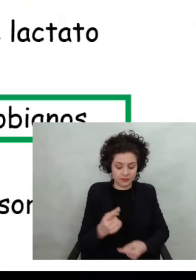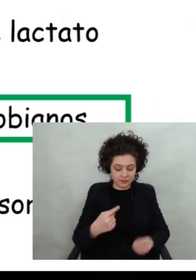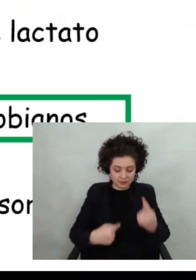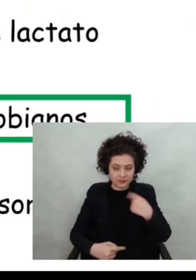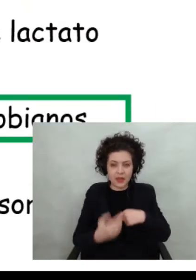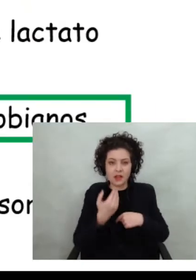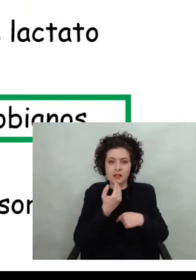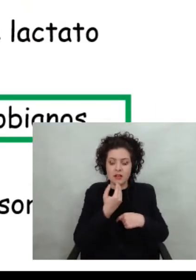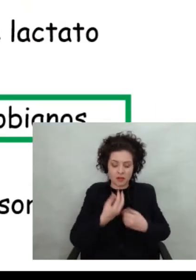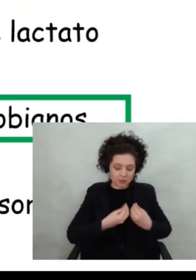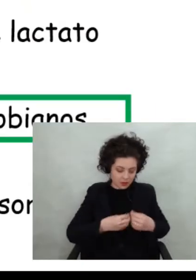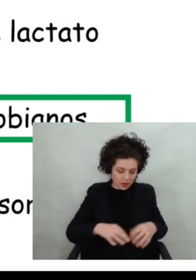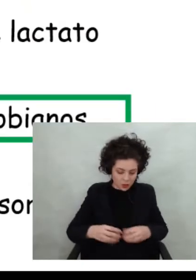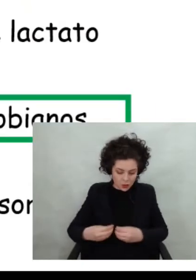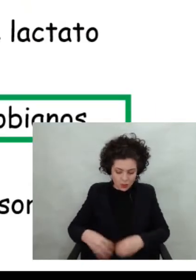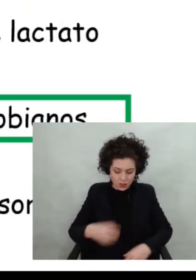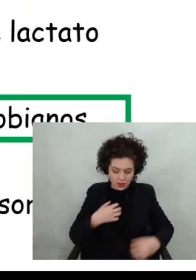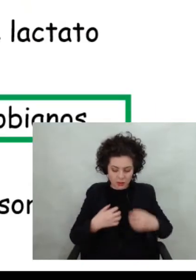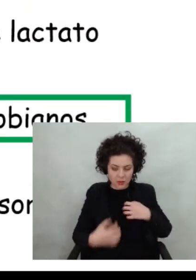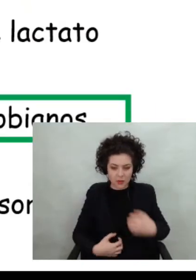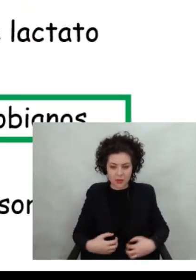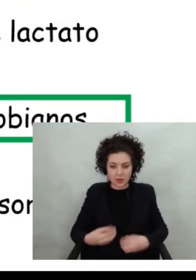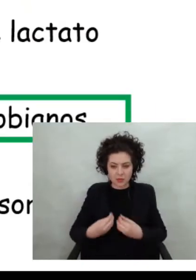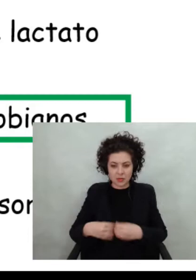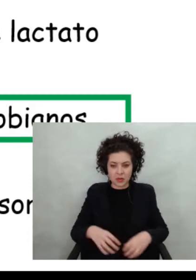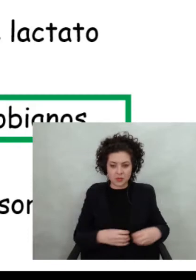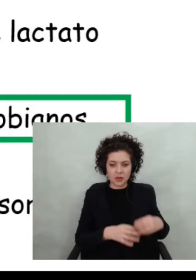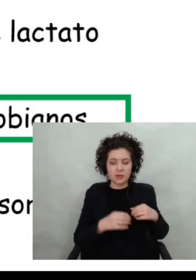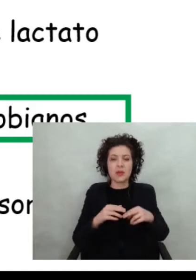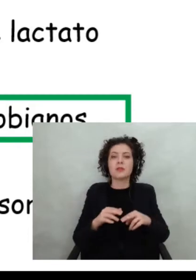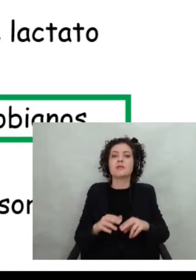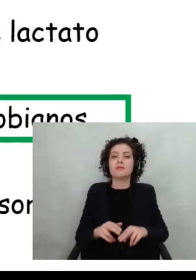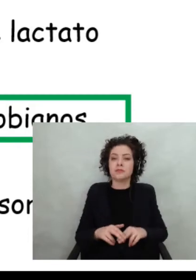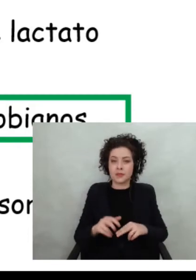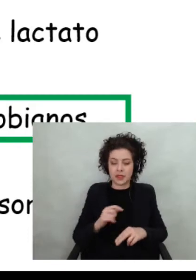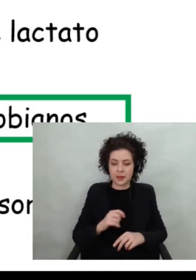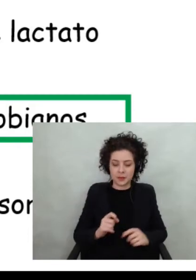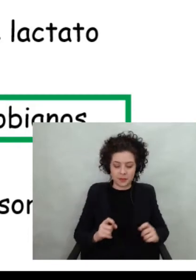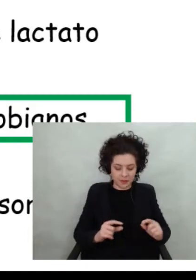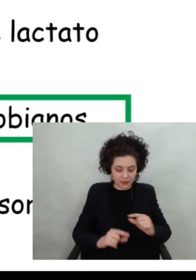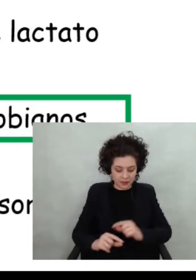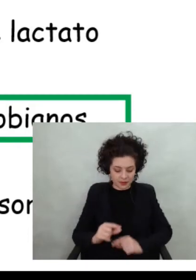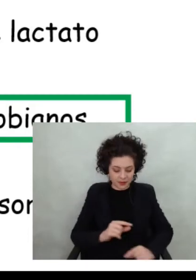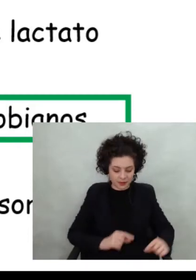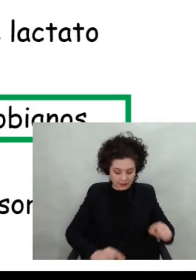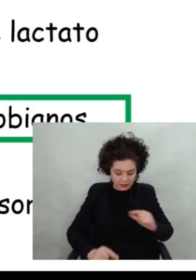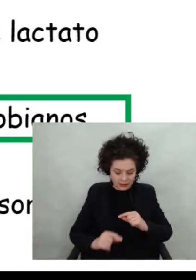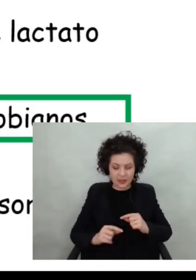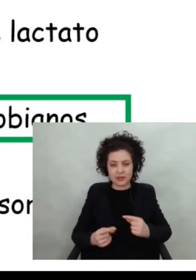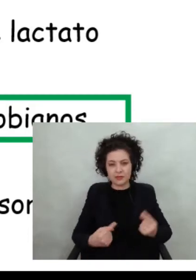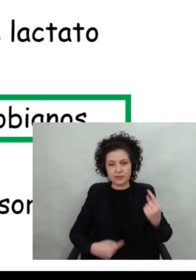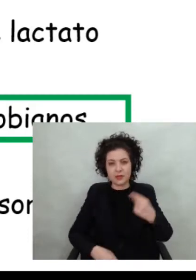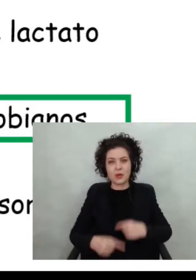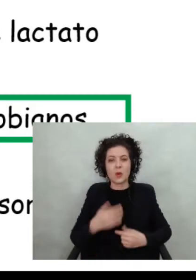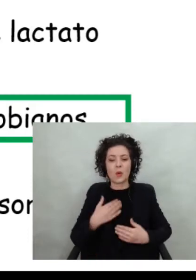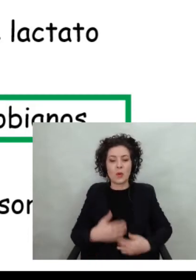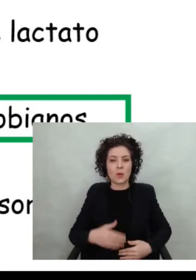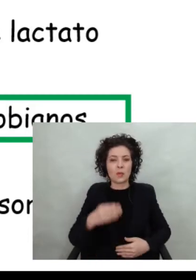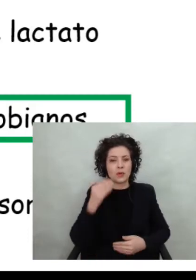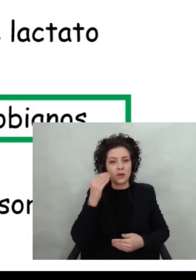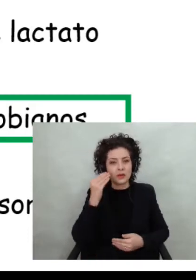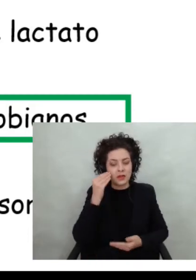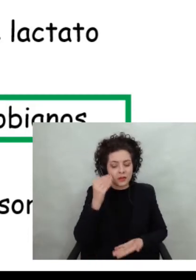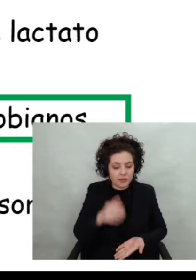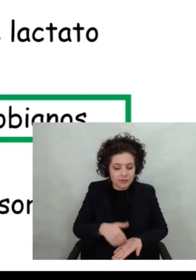ter como consequência sepse bacteriana. E aqui tem um grande diferencial entre a sepse que todos nós estamos acostumados